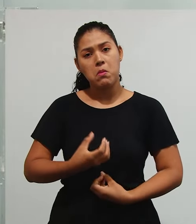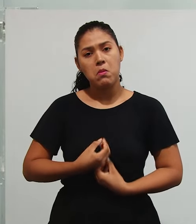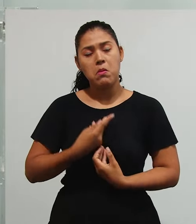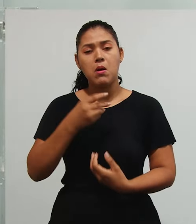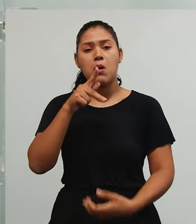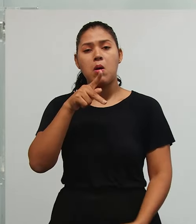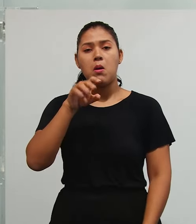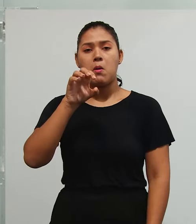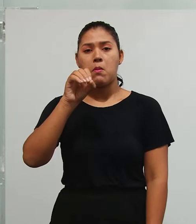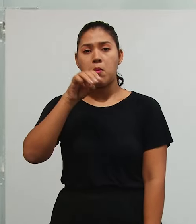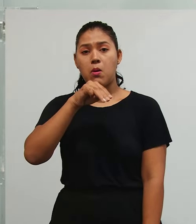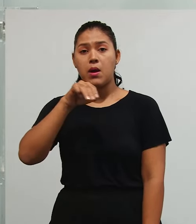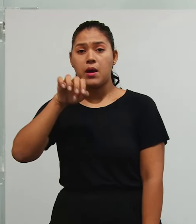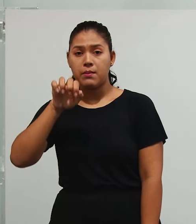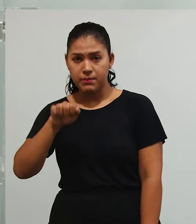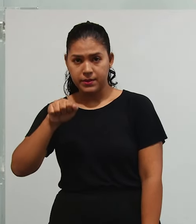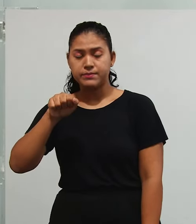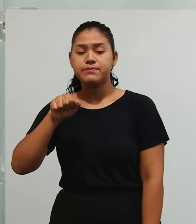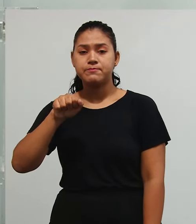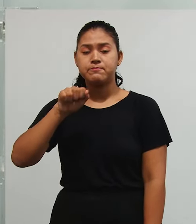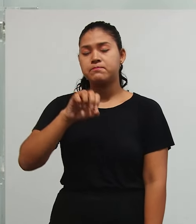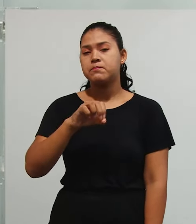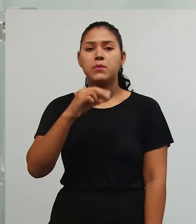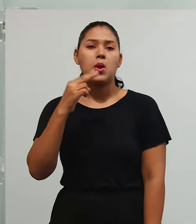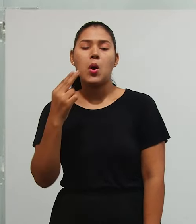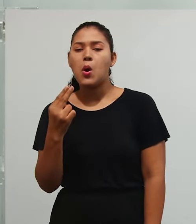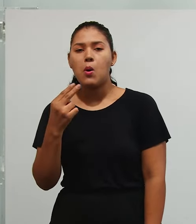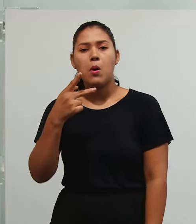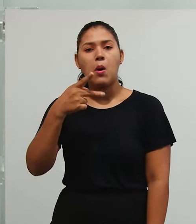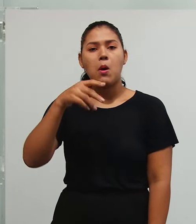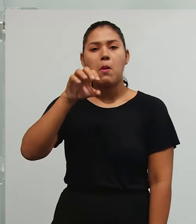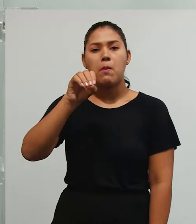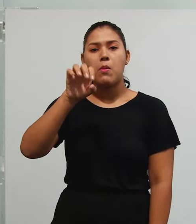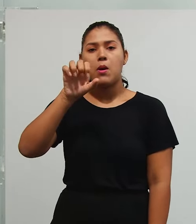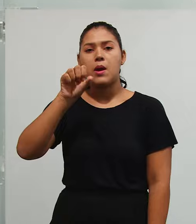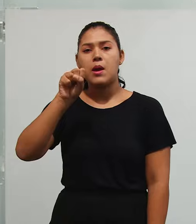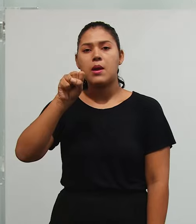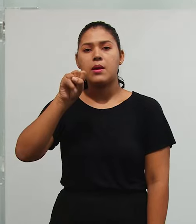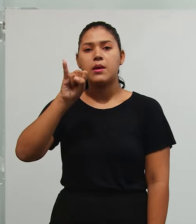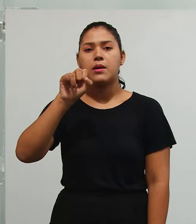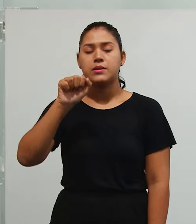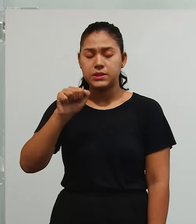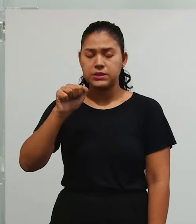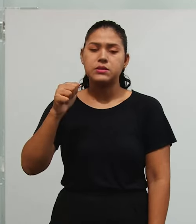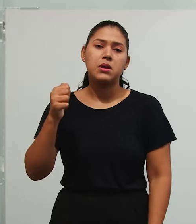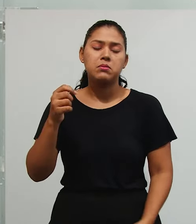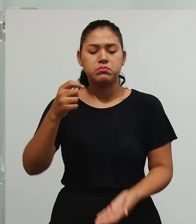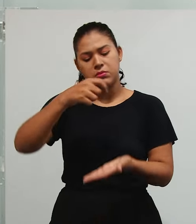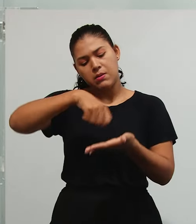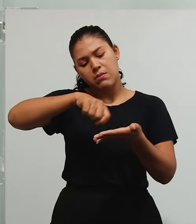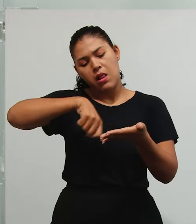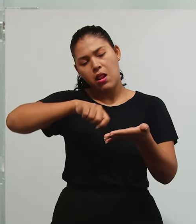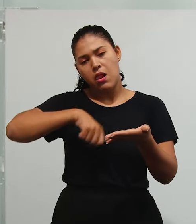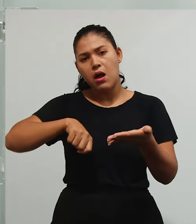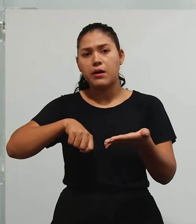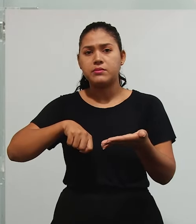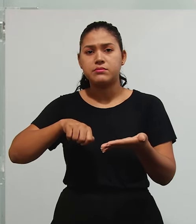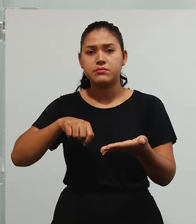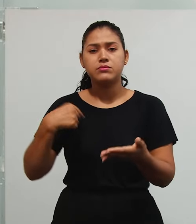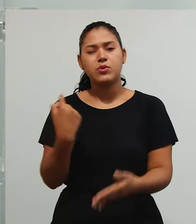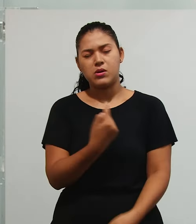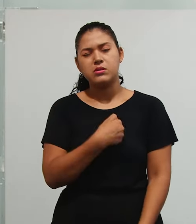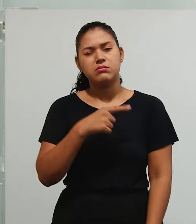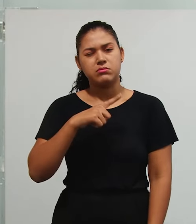aí grandes poetas na história brasileira e inclusive nas nossas salas de aula. Então pode ser